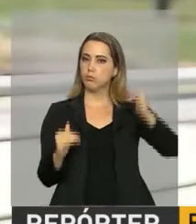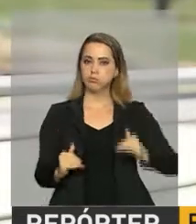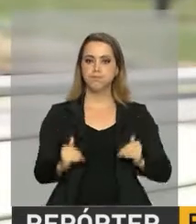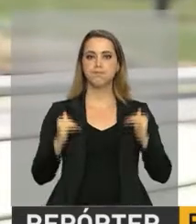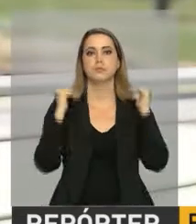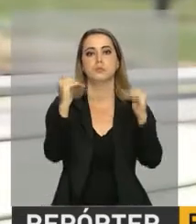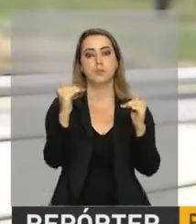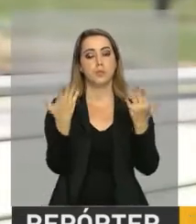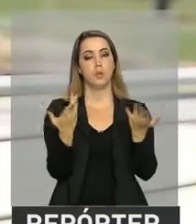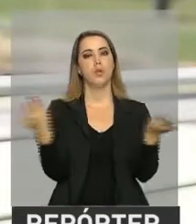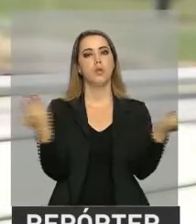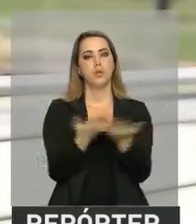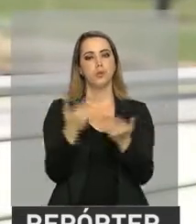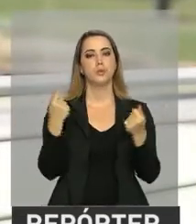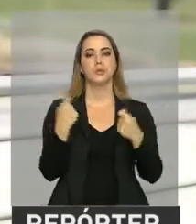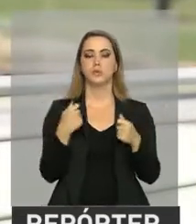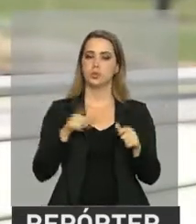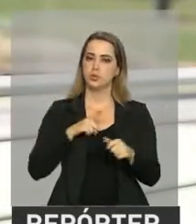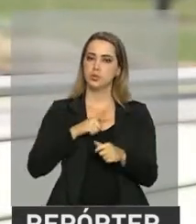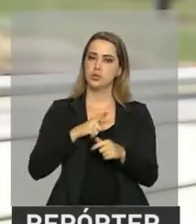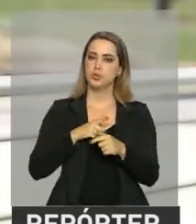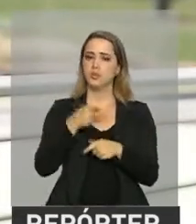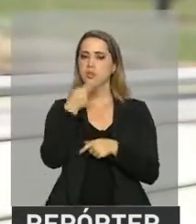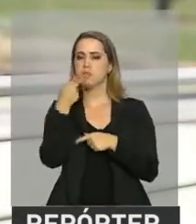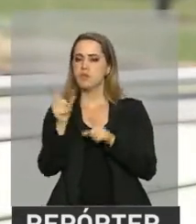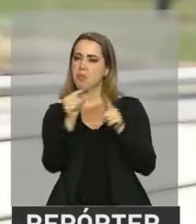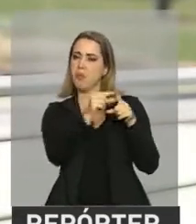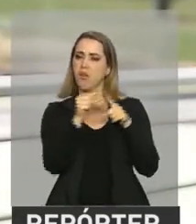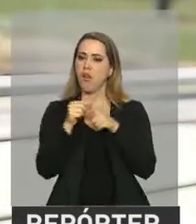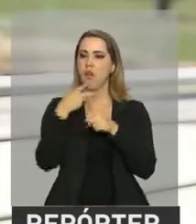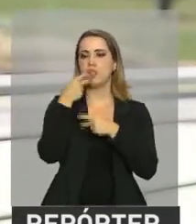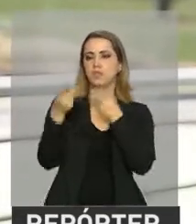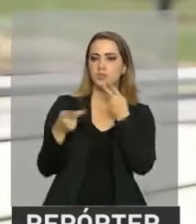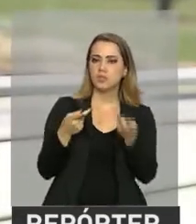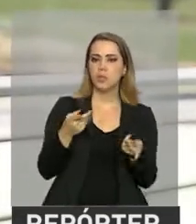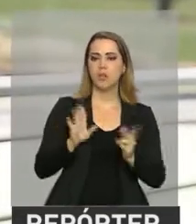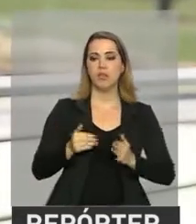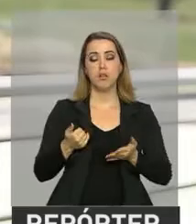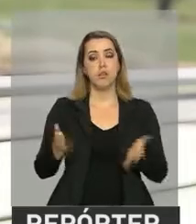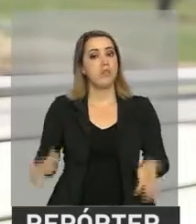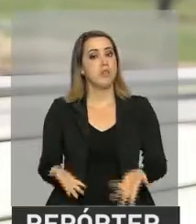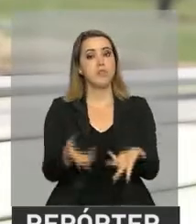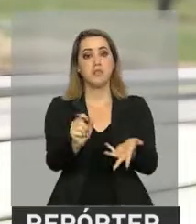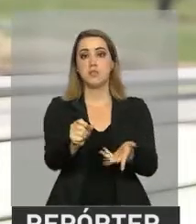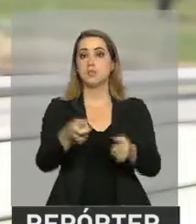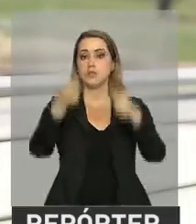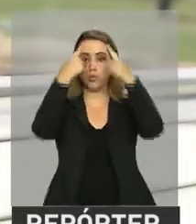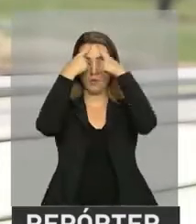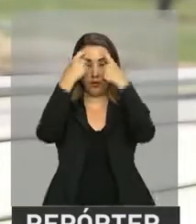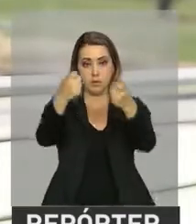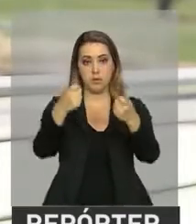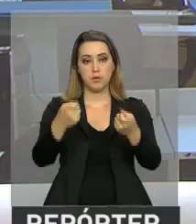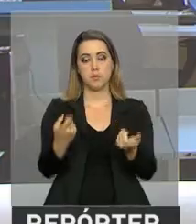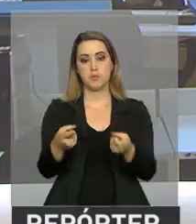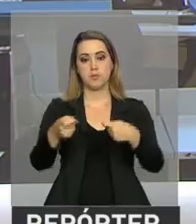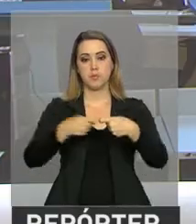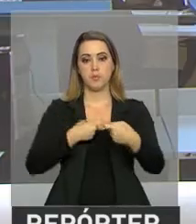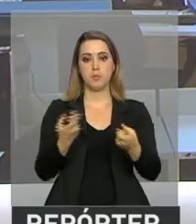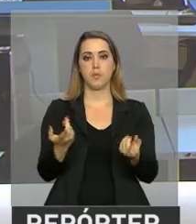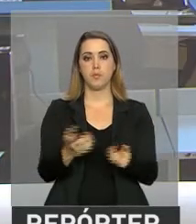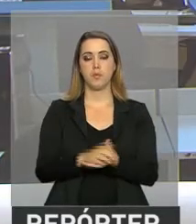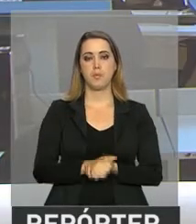gesto que se faz ainda hoje no dia a dia e que se incentiva a violência sexual portanto essa cultura dos tub